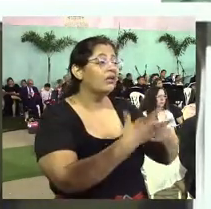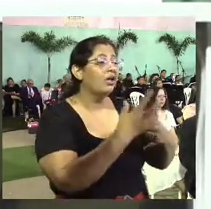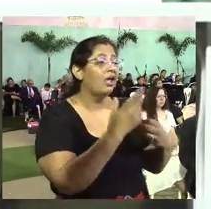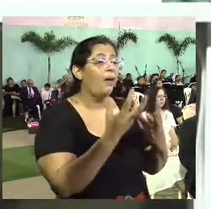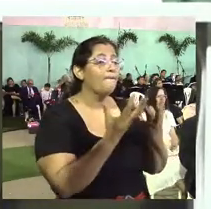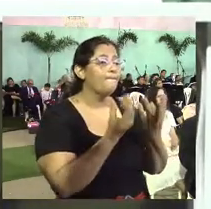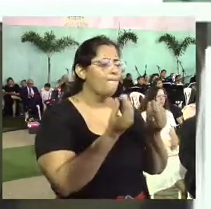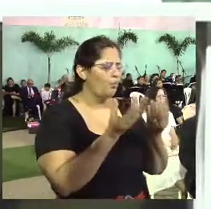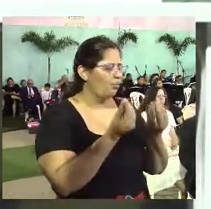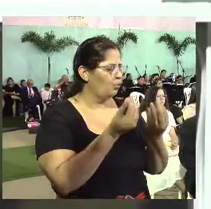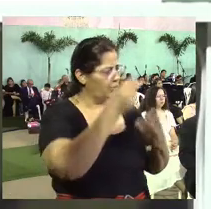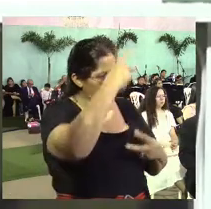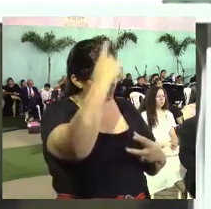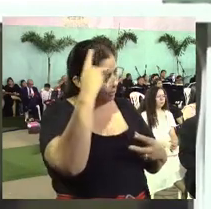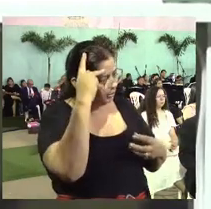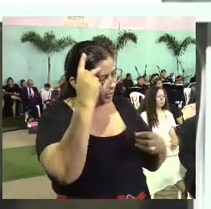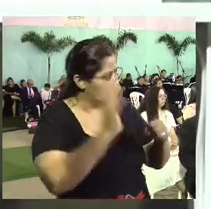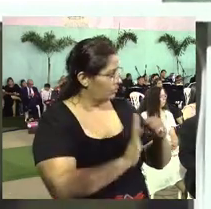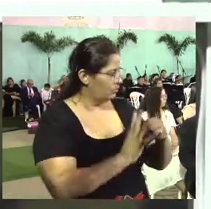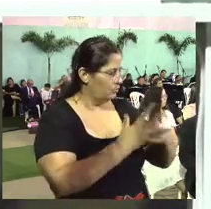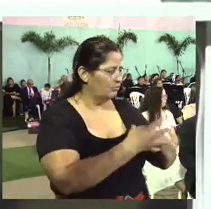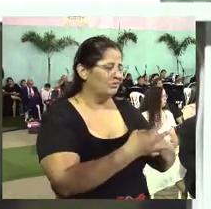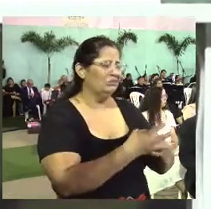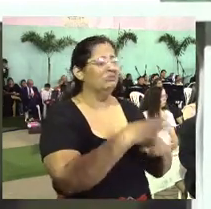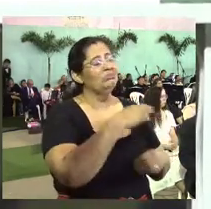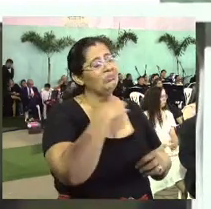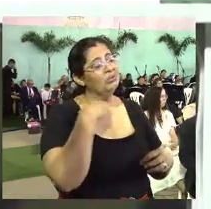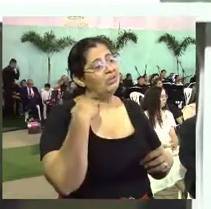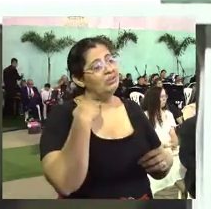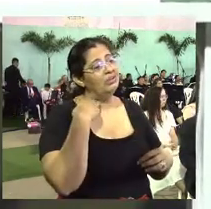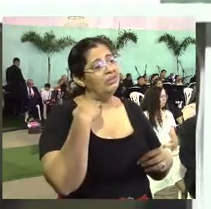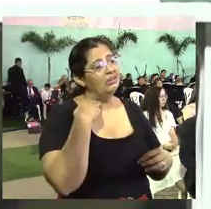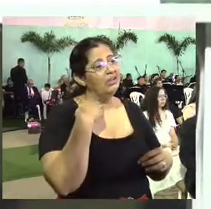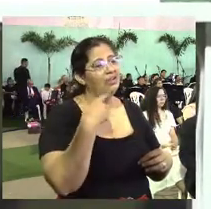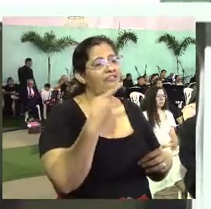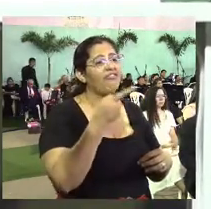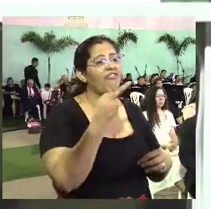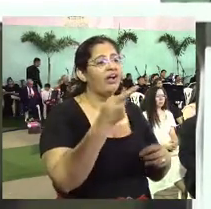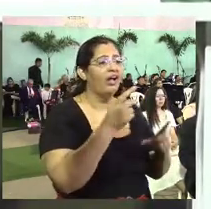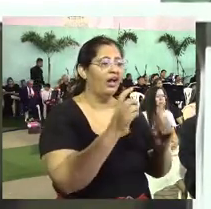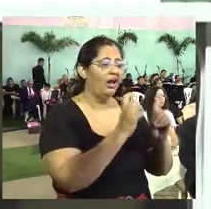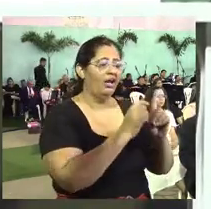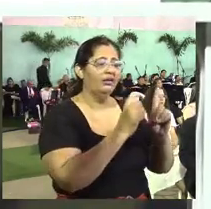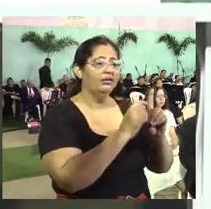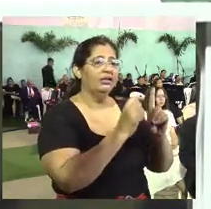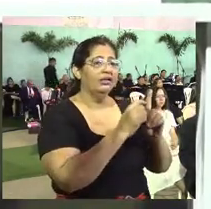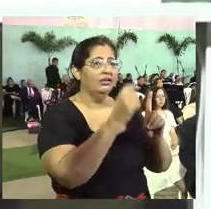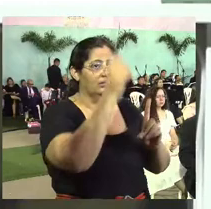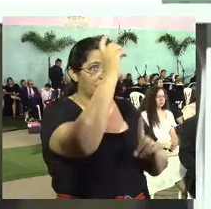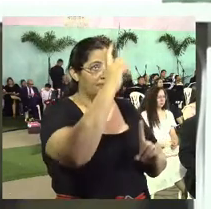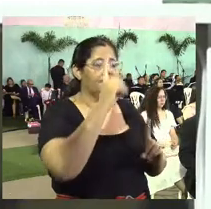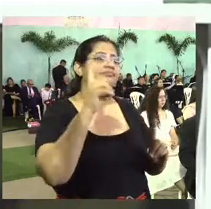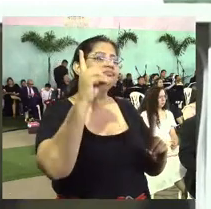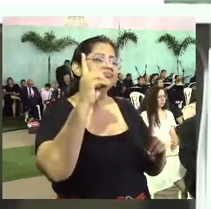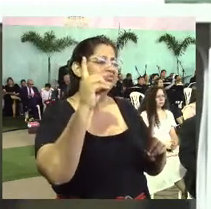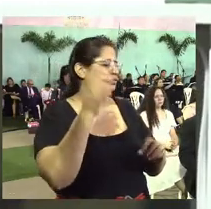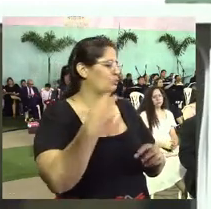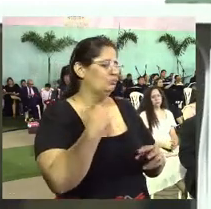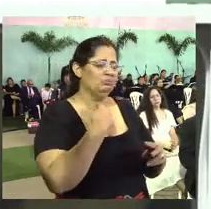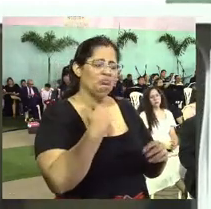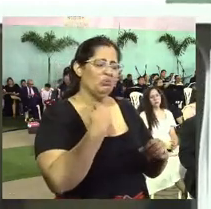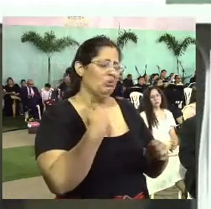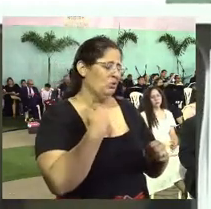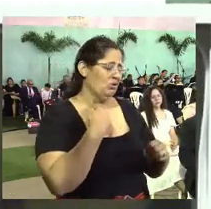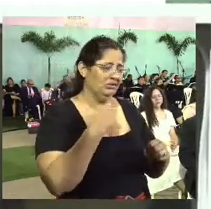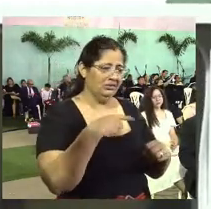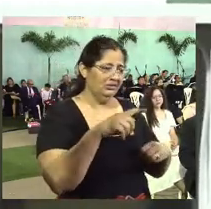deixa a entrada eu tô se eu morrer eu morro pregando o evangelho tu não pode entrar pastor nós não vamos deixar você entrar que tá